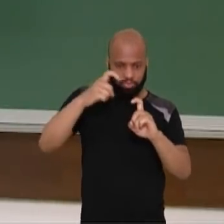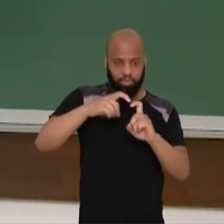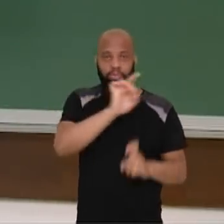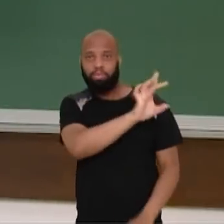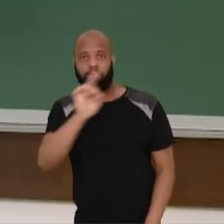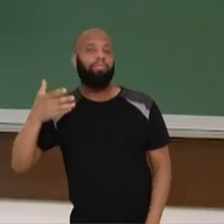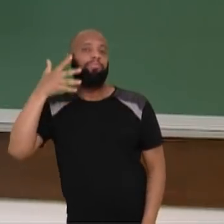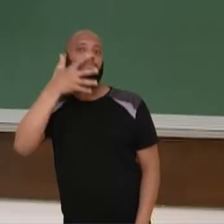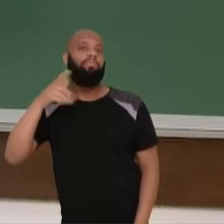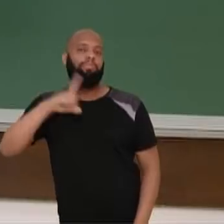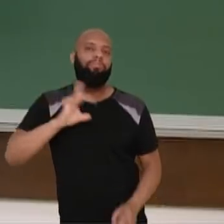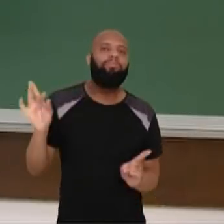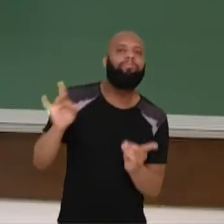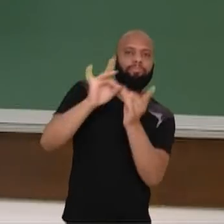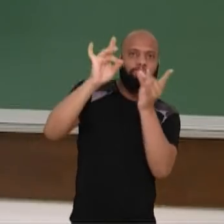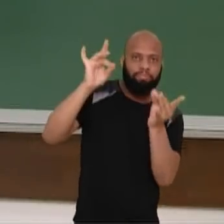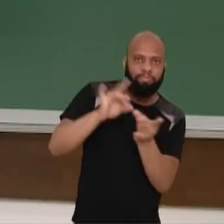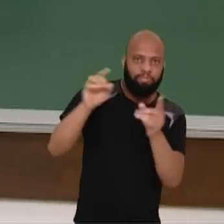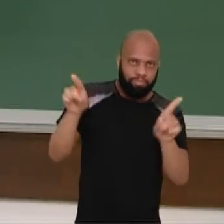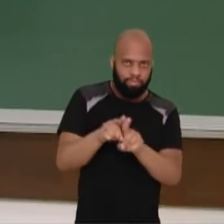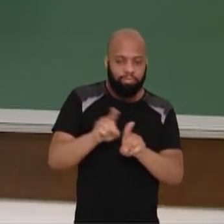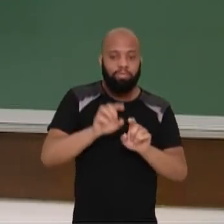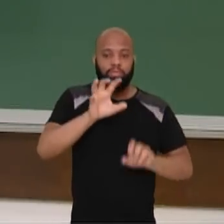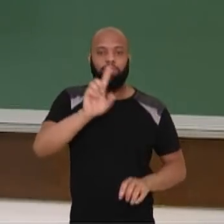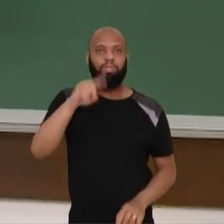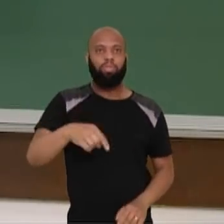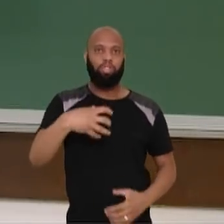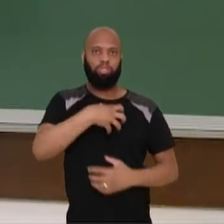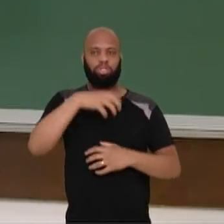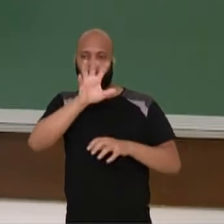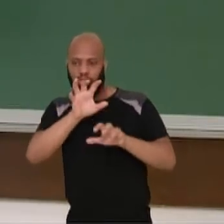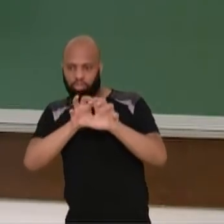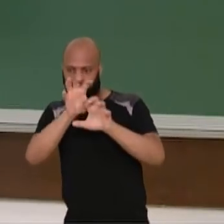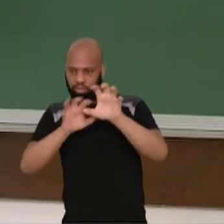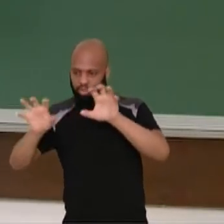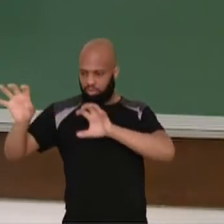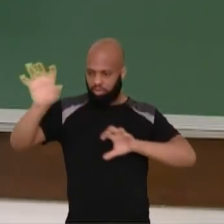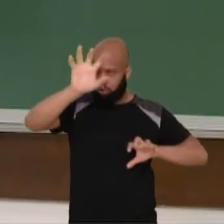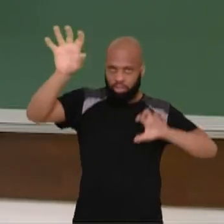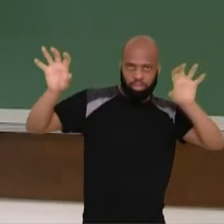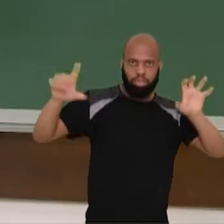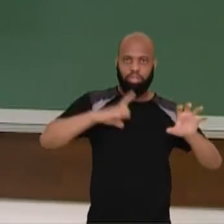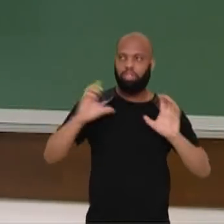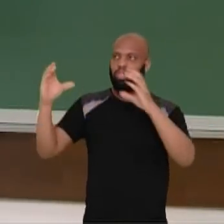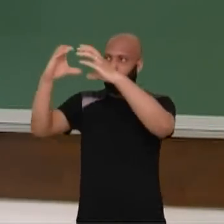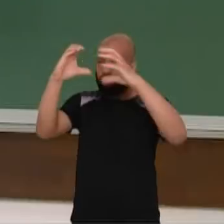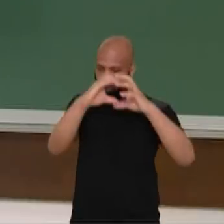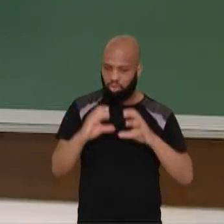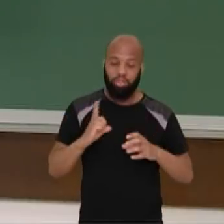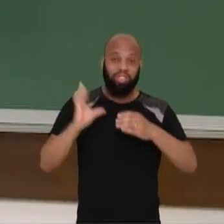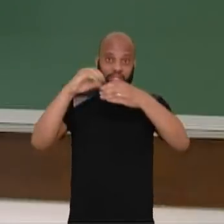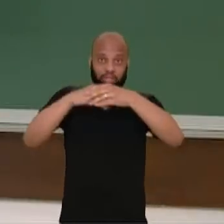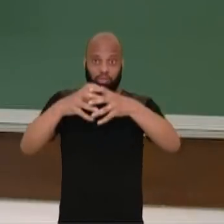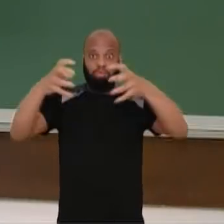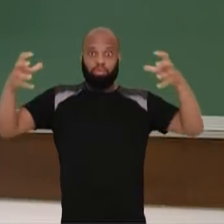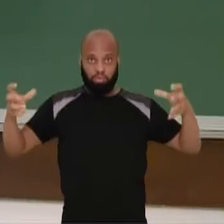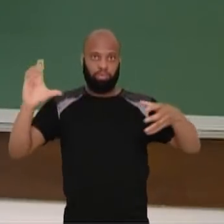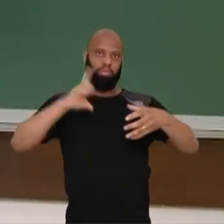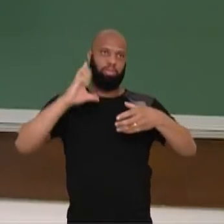Cada palestra específica, ok? Então, esse é o estratificado. Tem todas essas formas de a gente